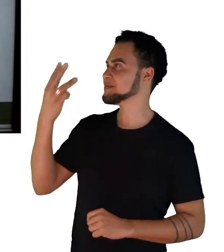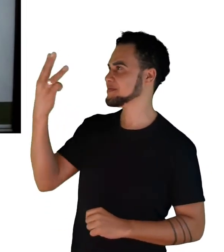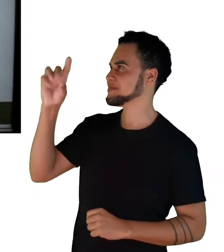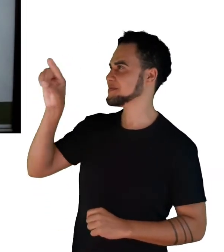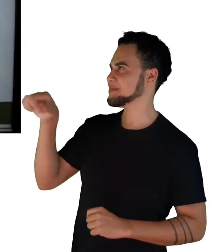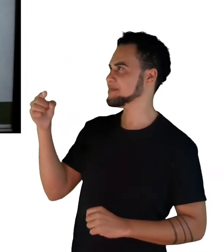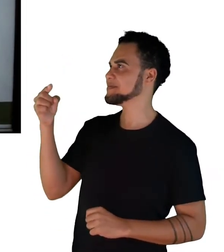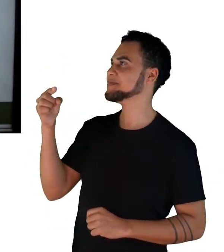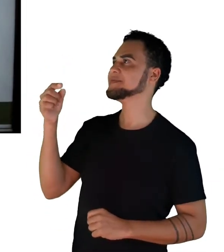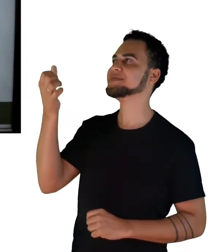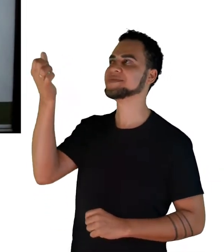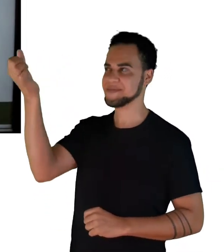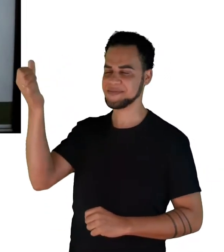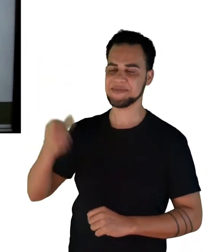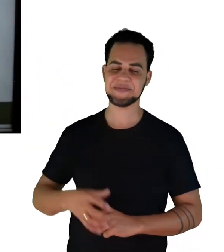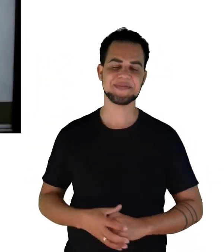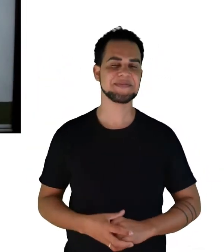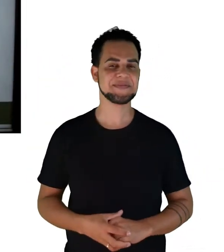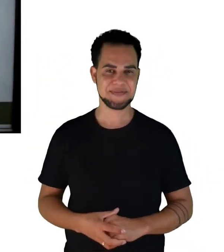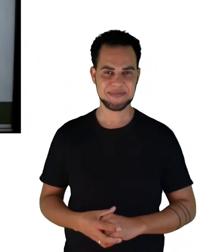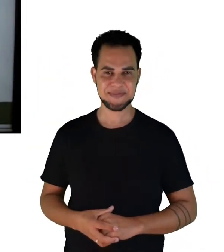3 e 6,